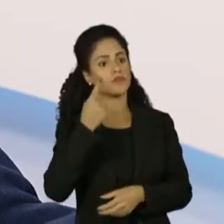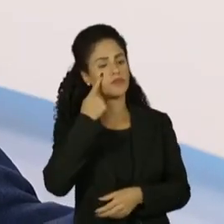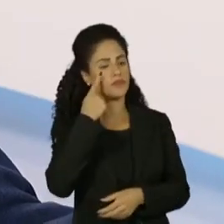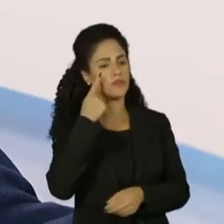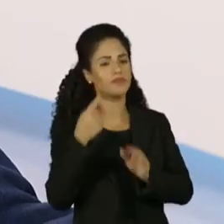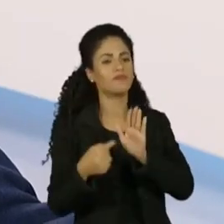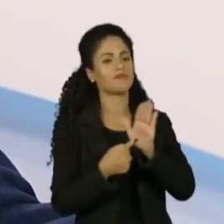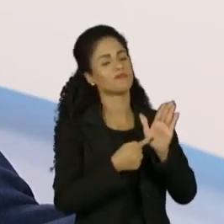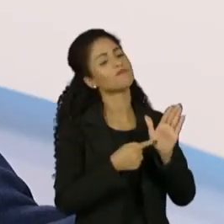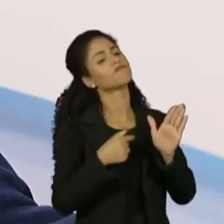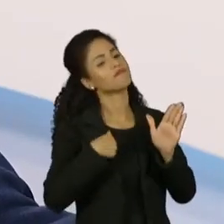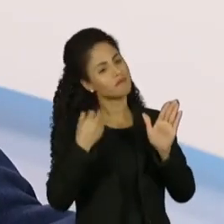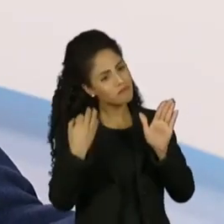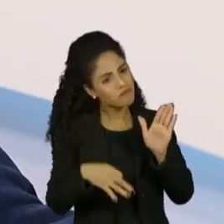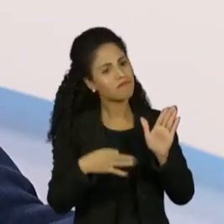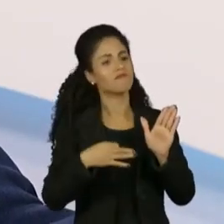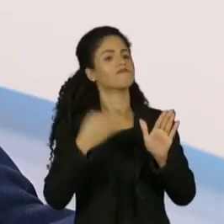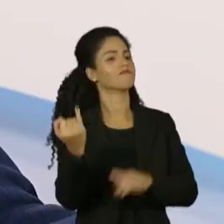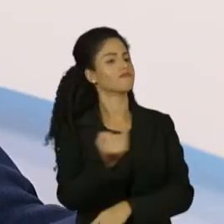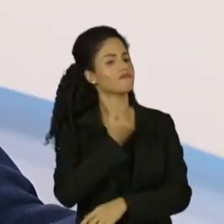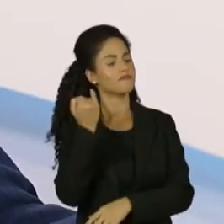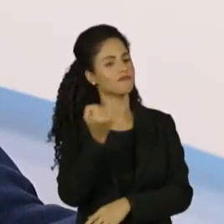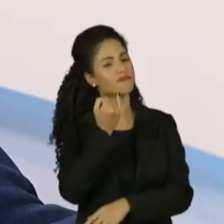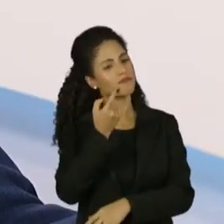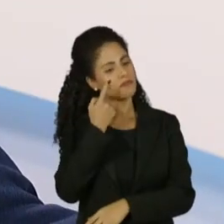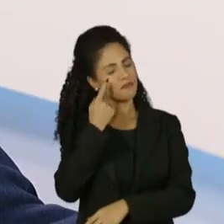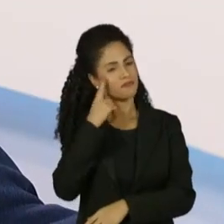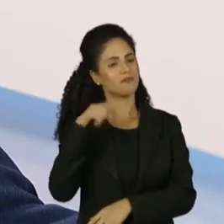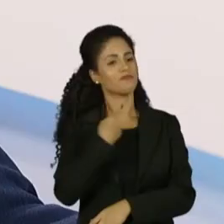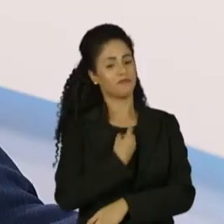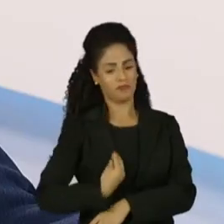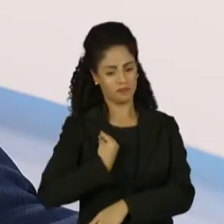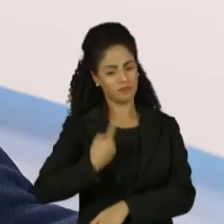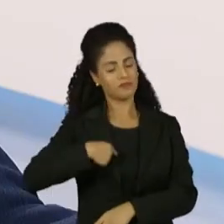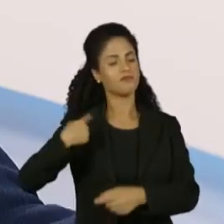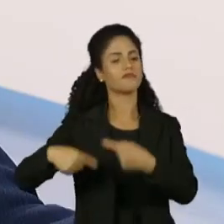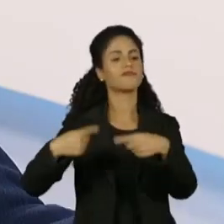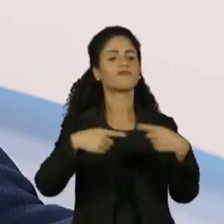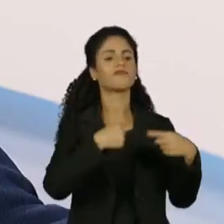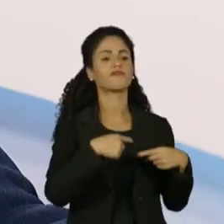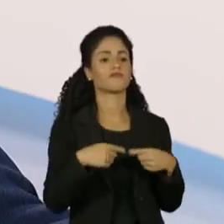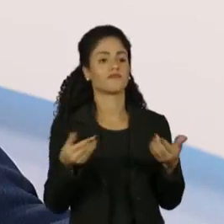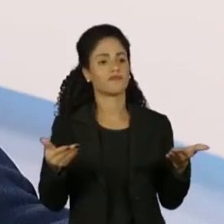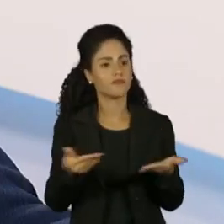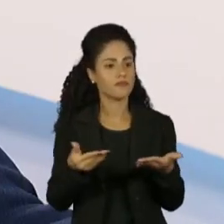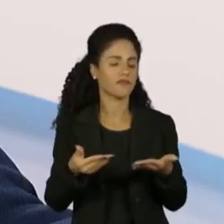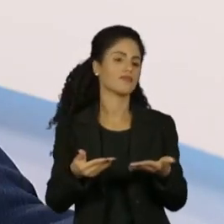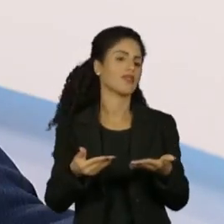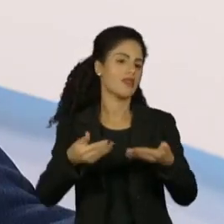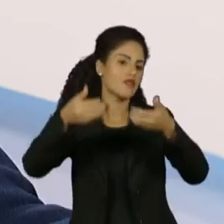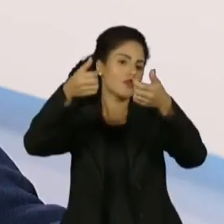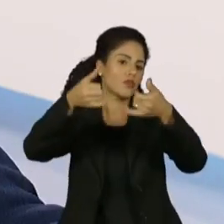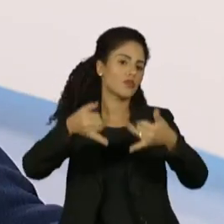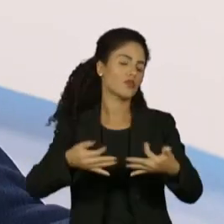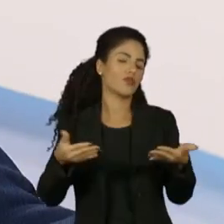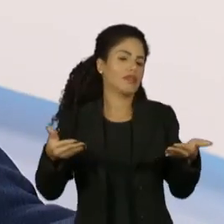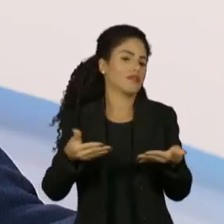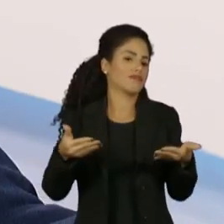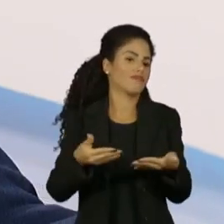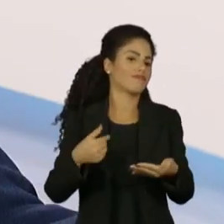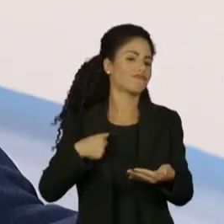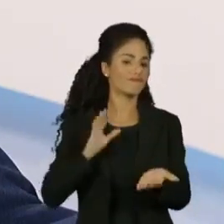que eu acho bastante relevante. Veja, nós estamos aqui discutindo o Brasil? Não, nós estamos discutindo